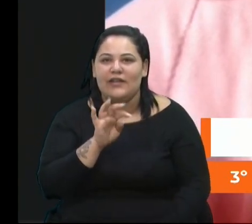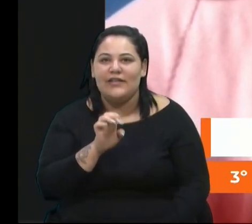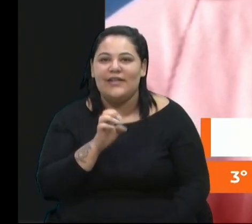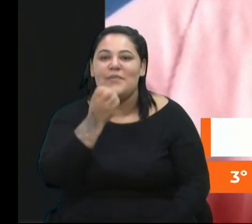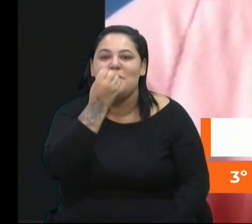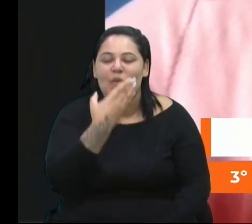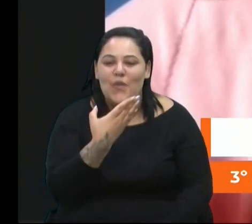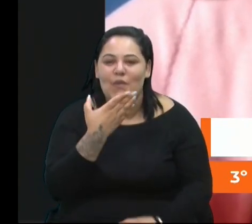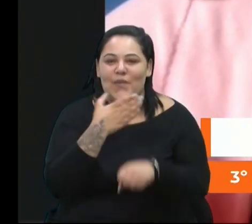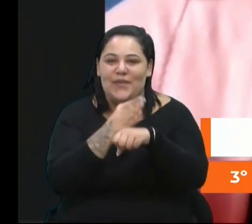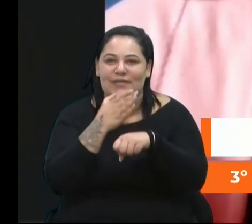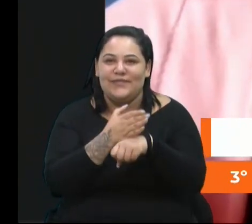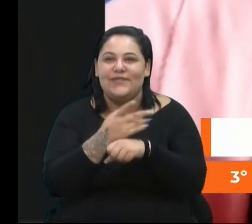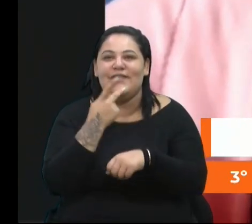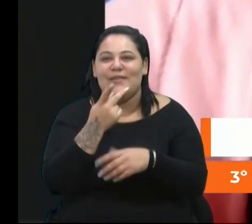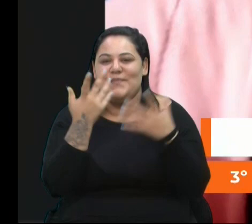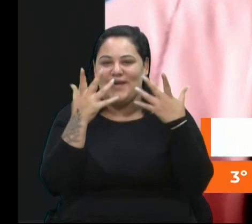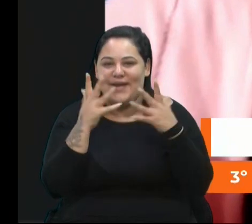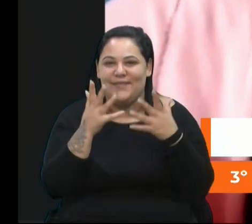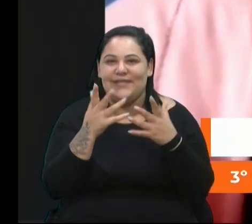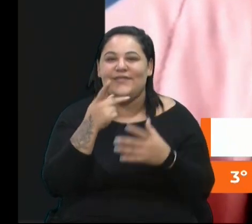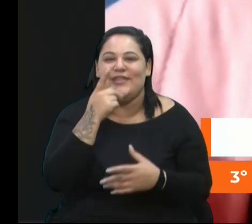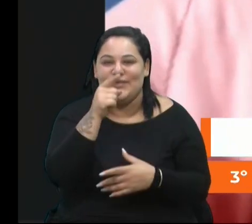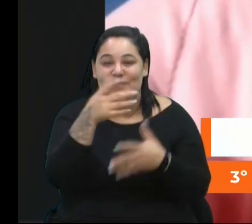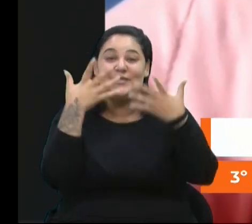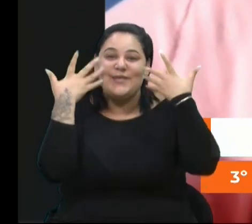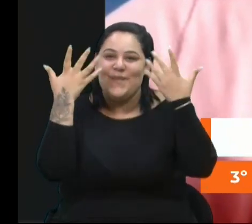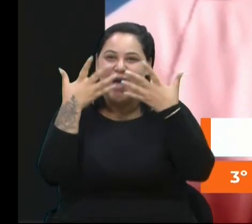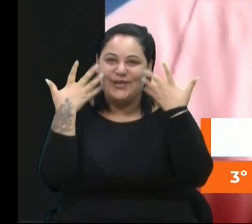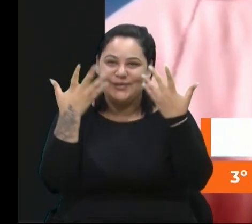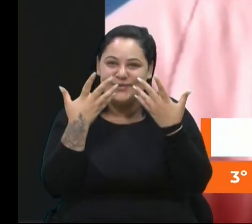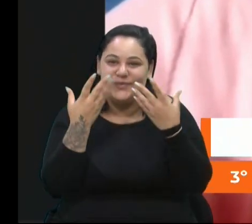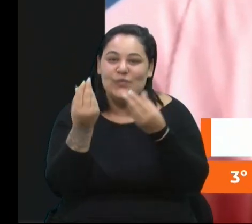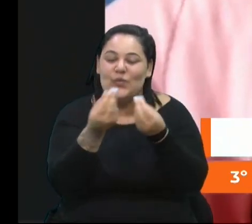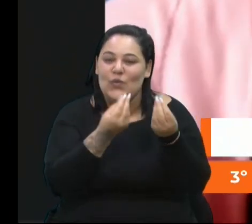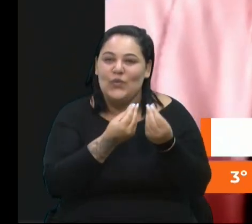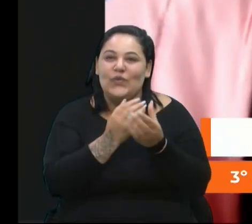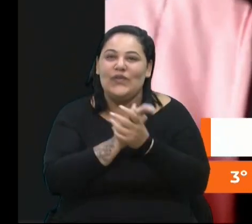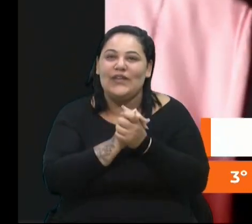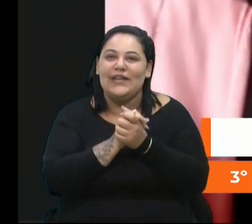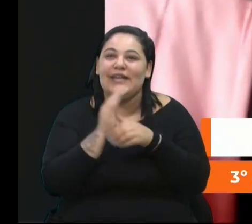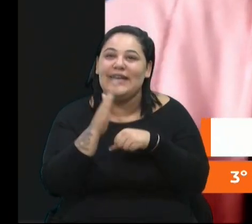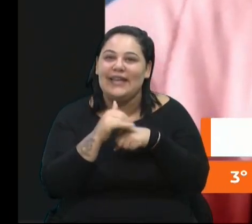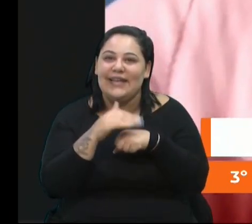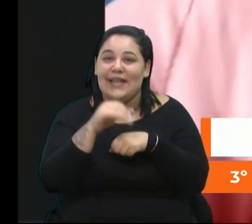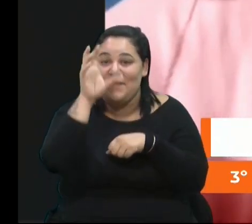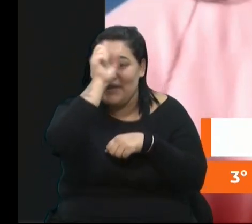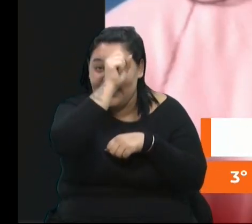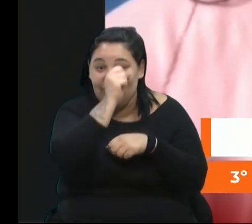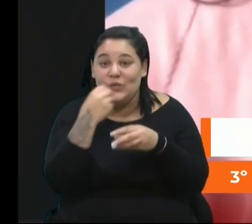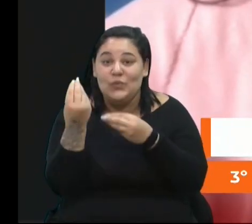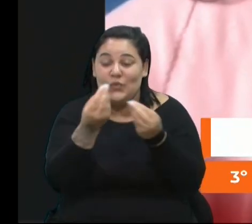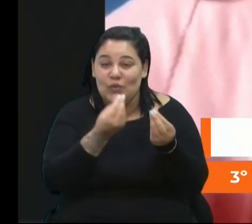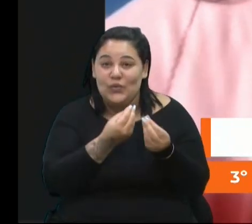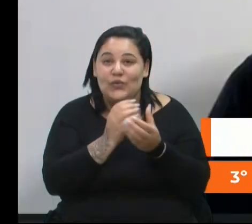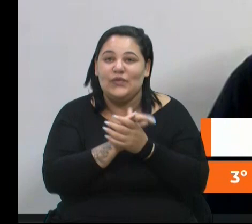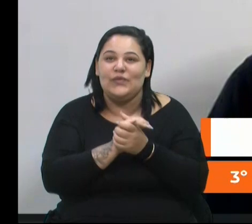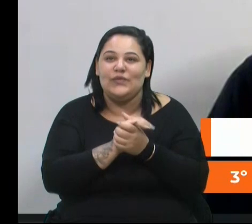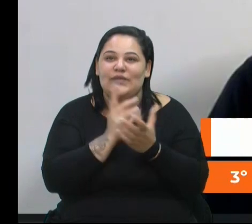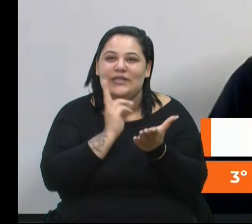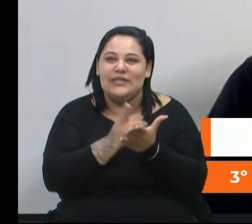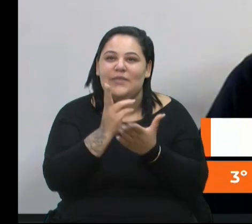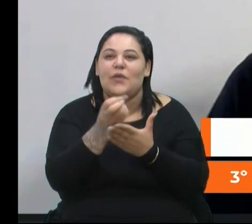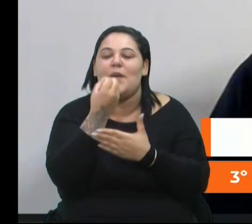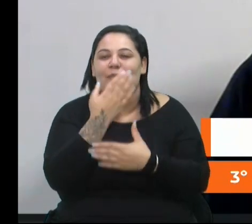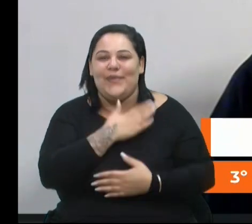aqui com a gente, ela tá elogiando, dizendo que tu é muito simpático, e além de muito simpático, tá aprendendo muito, Obrigado. tá aprendendo sempre como